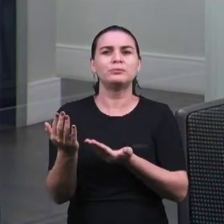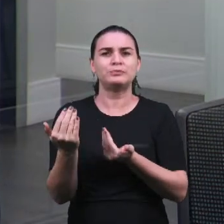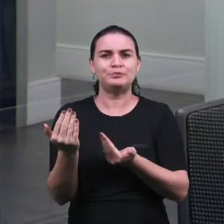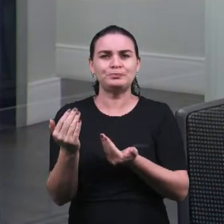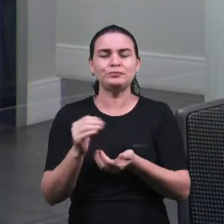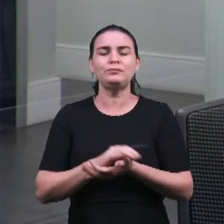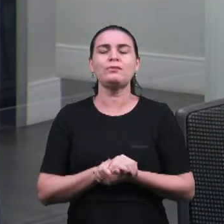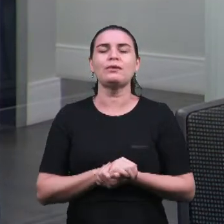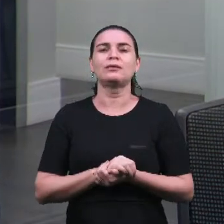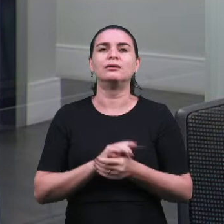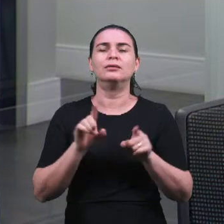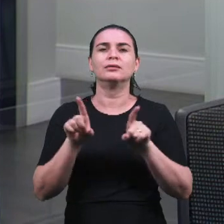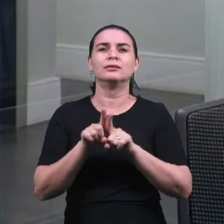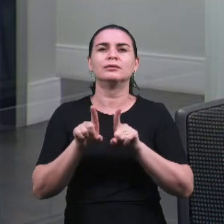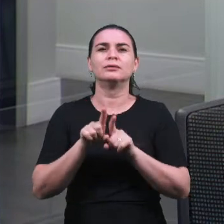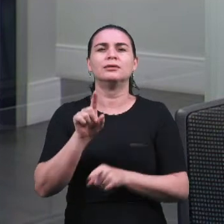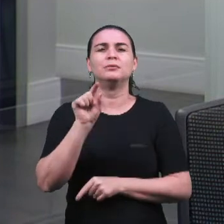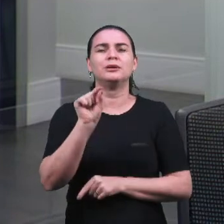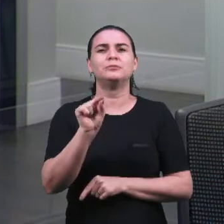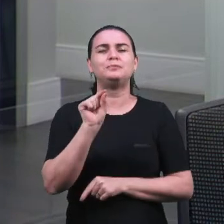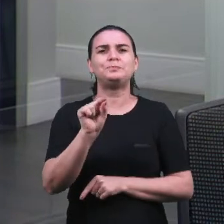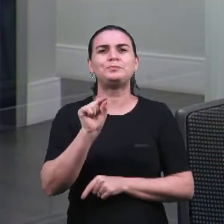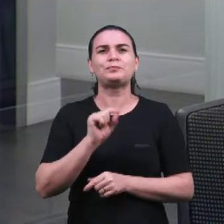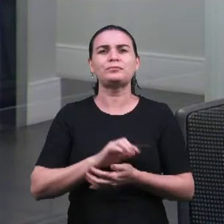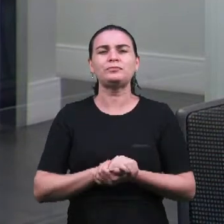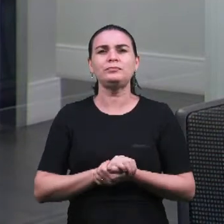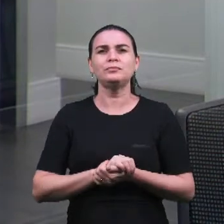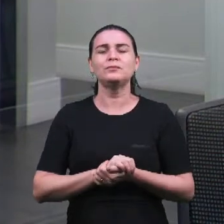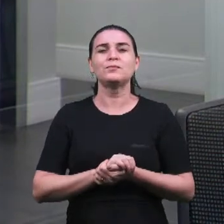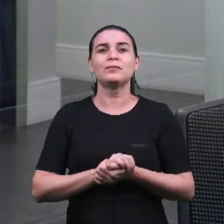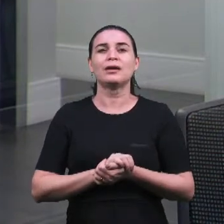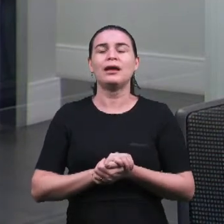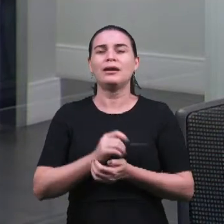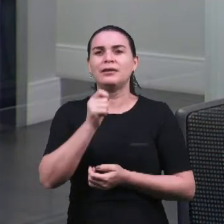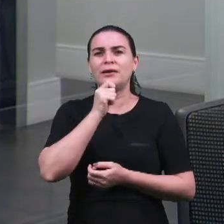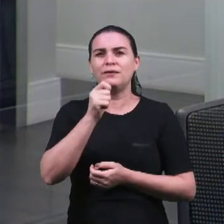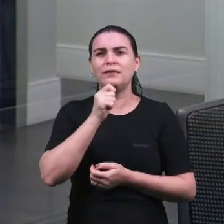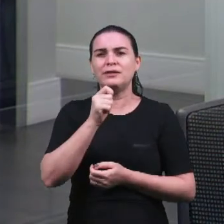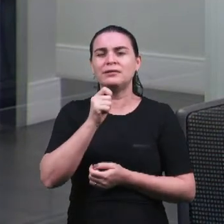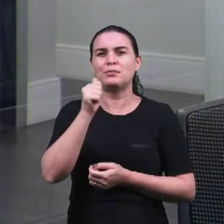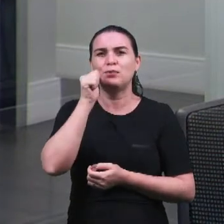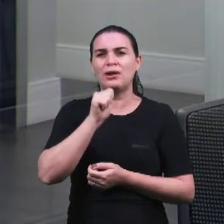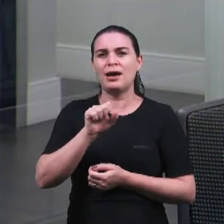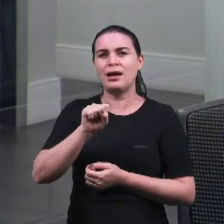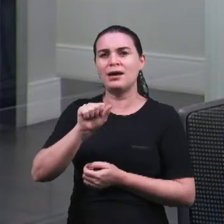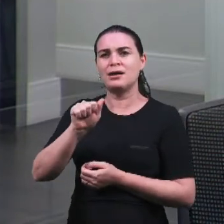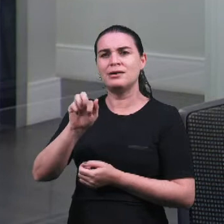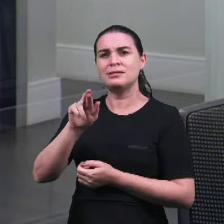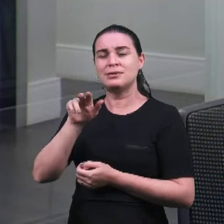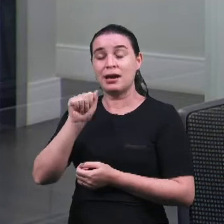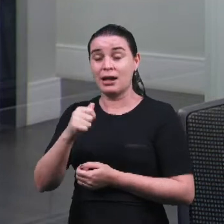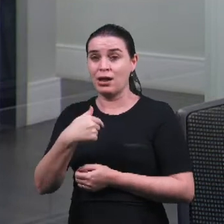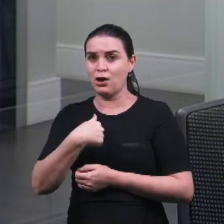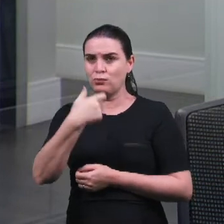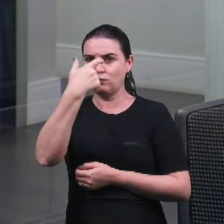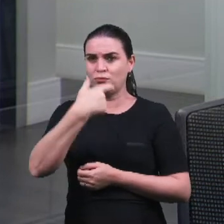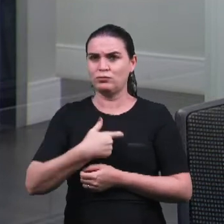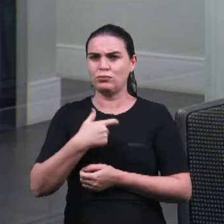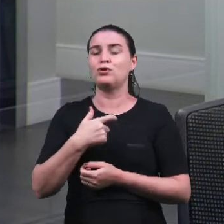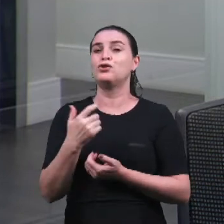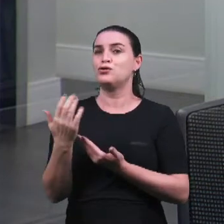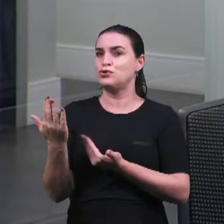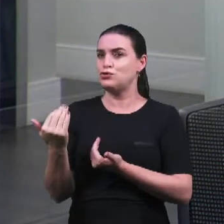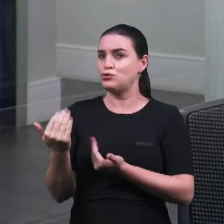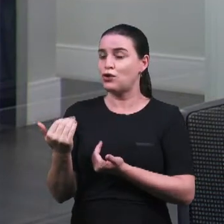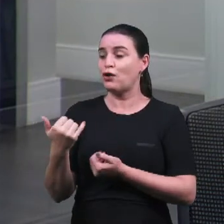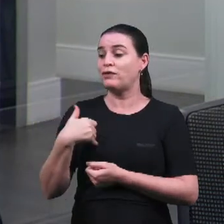eu acho que foi no quadro da irmã Sara, e ele botou assim, eu sou um jovem de